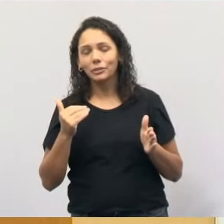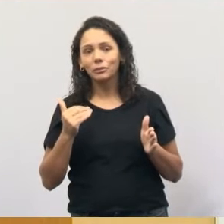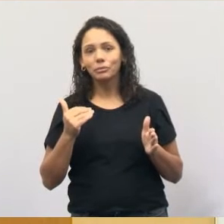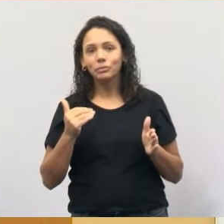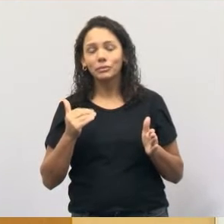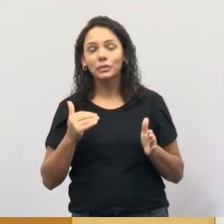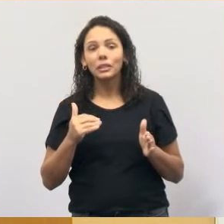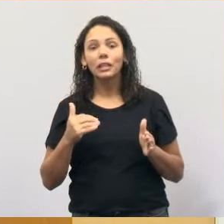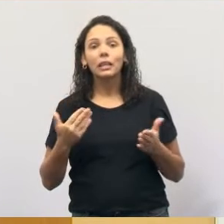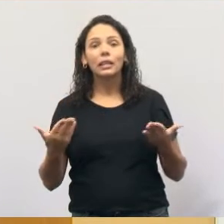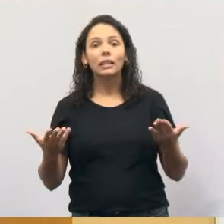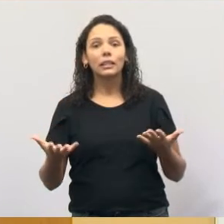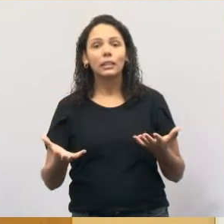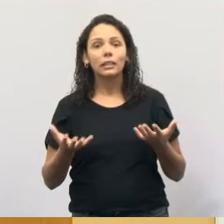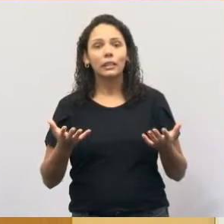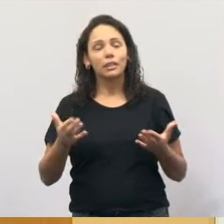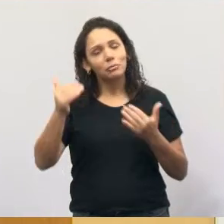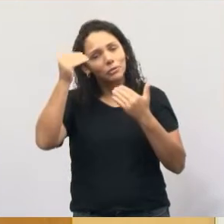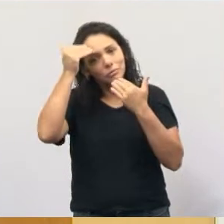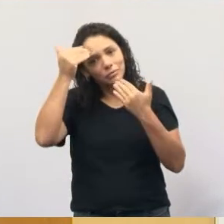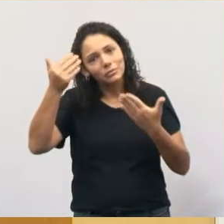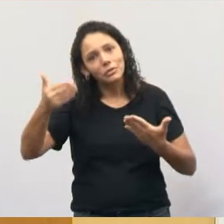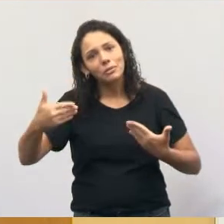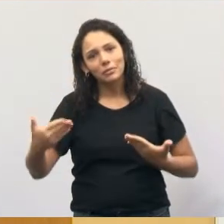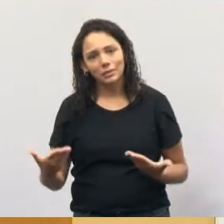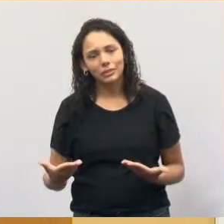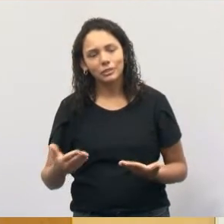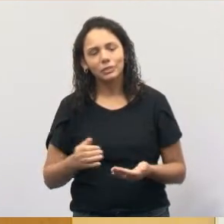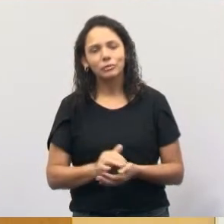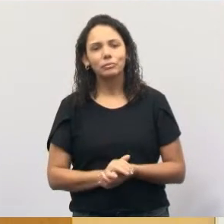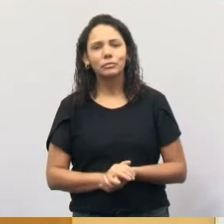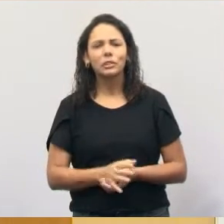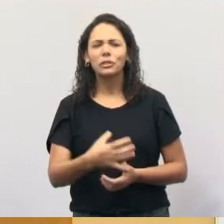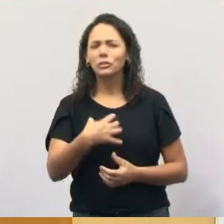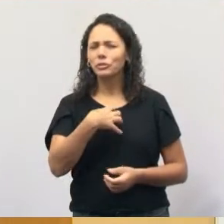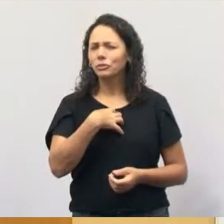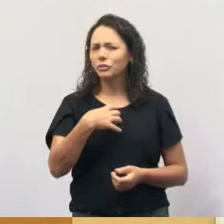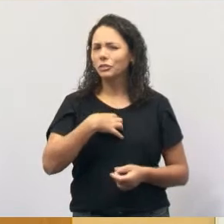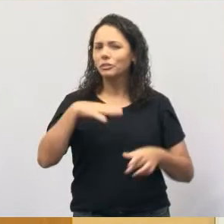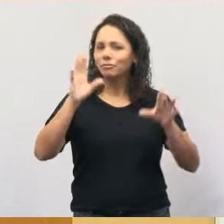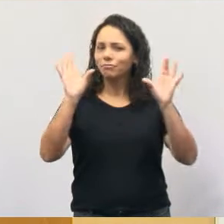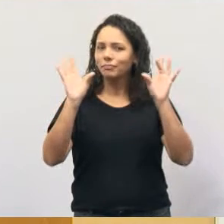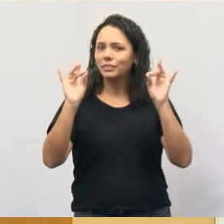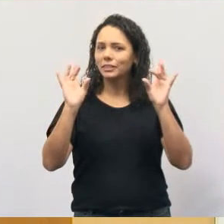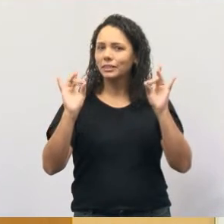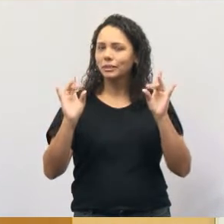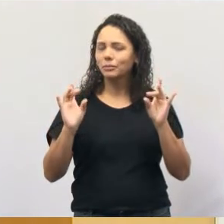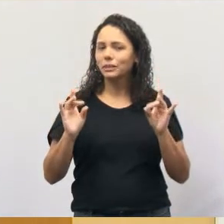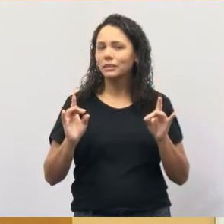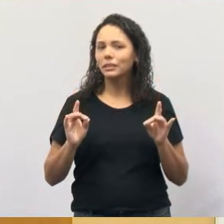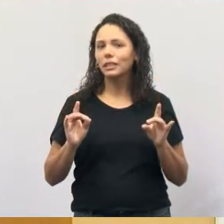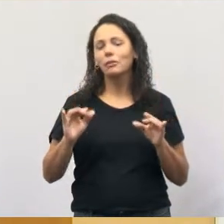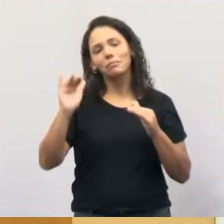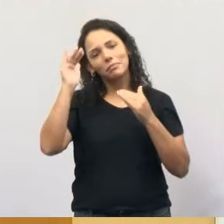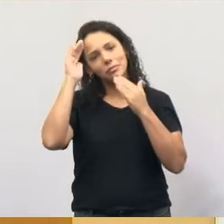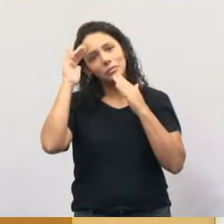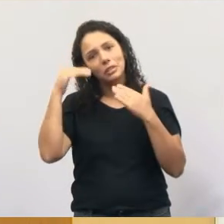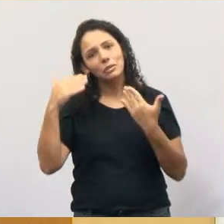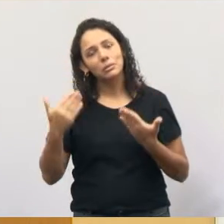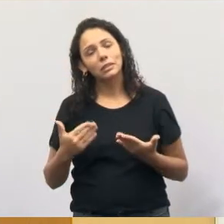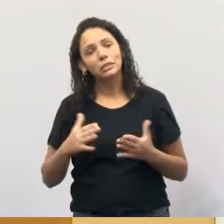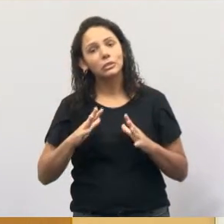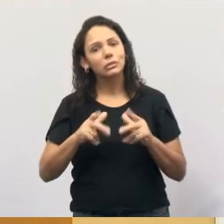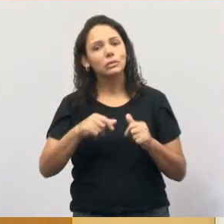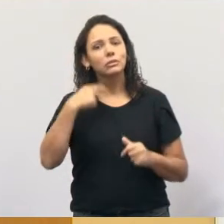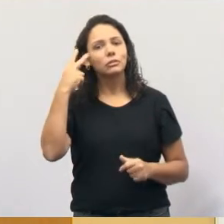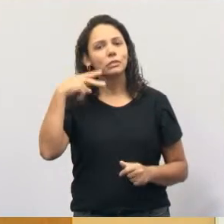que fosse de forma também brilhante e que todos os vereadores possam fazer sua